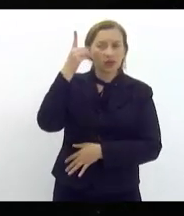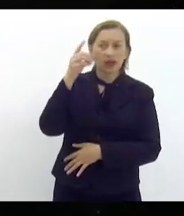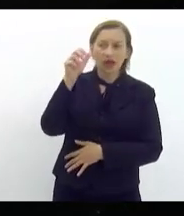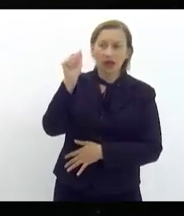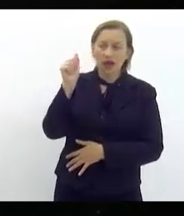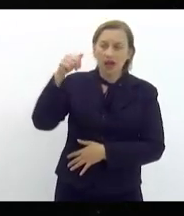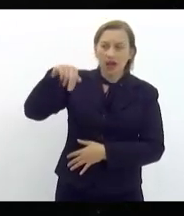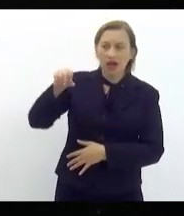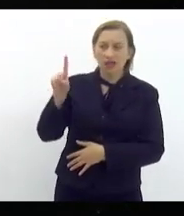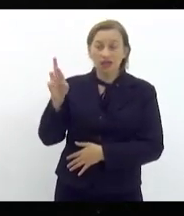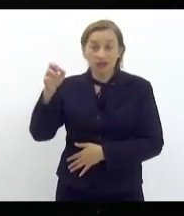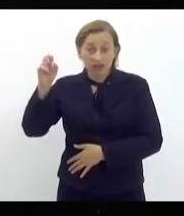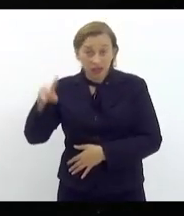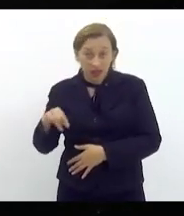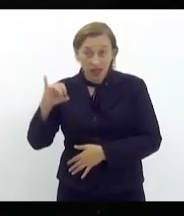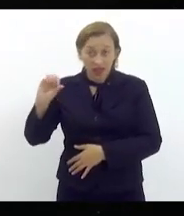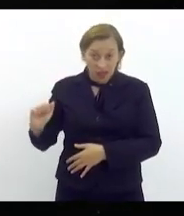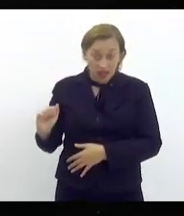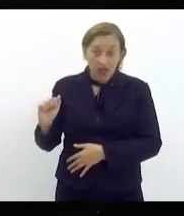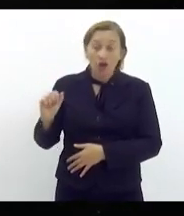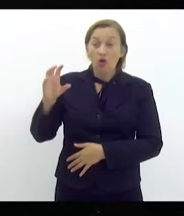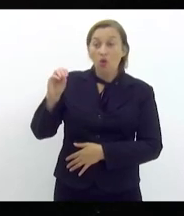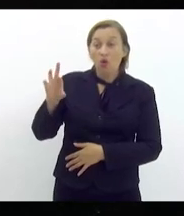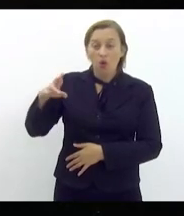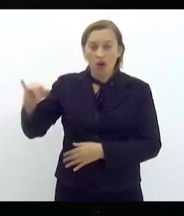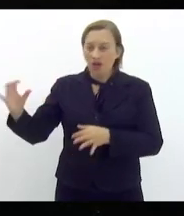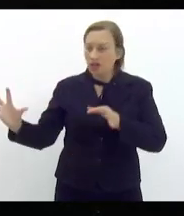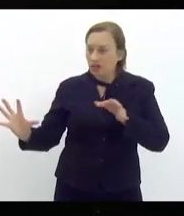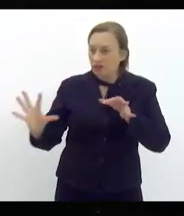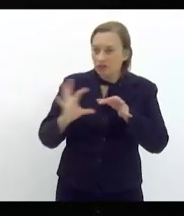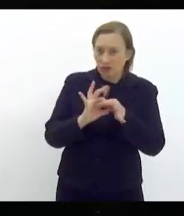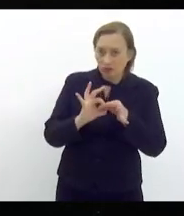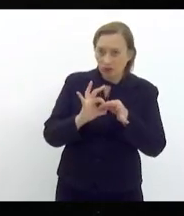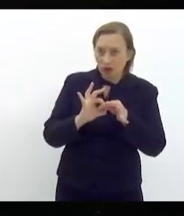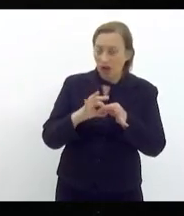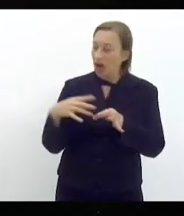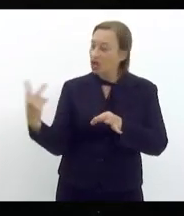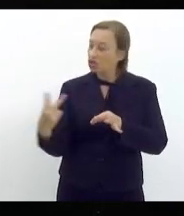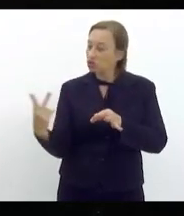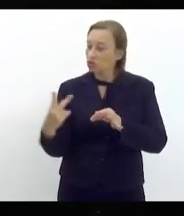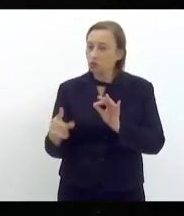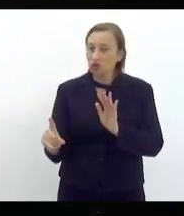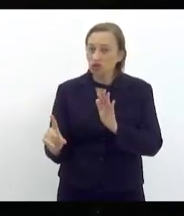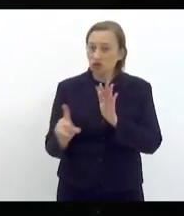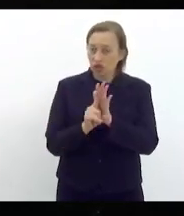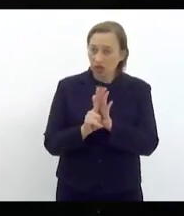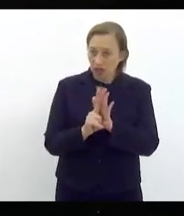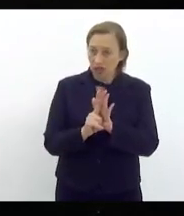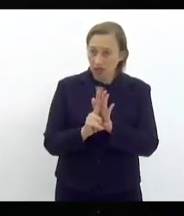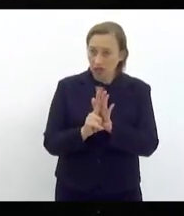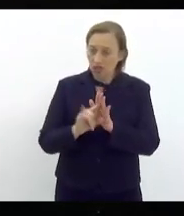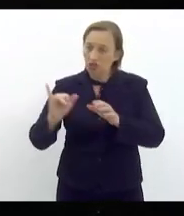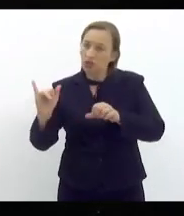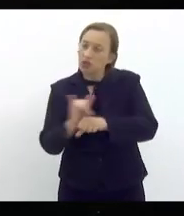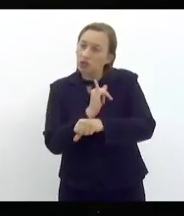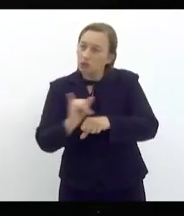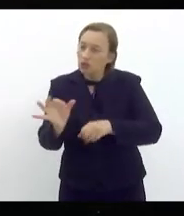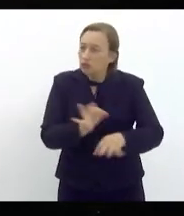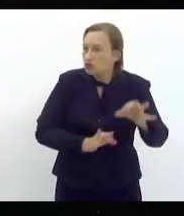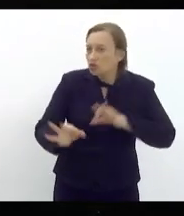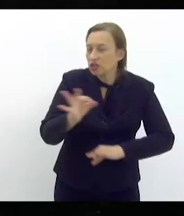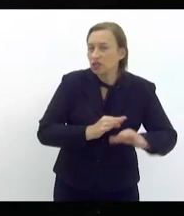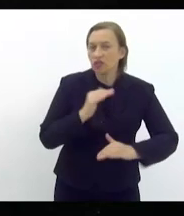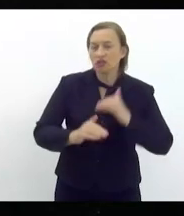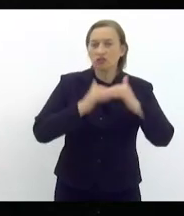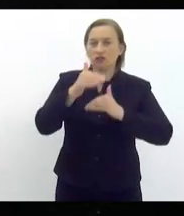Correia, de vincular a LDO com exatamente o Plano Estratégico de Desenvolvimento